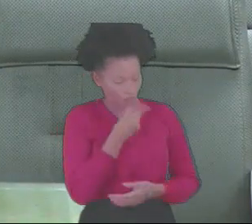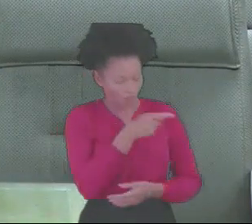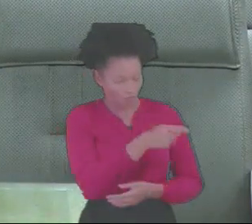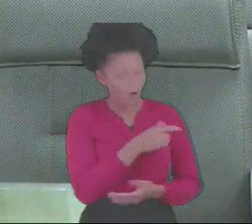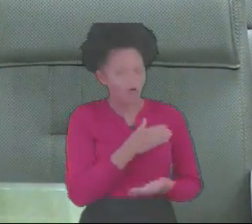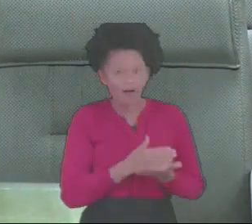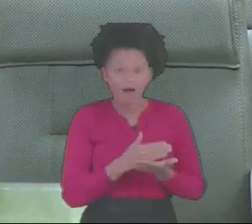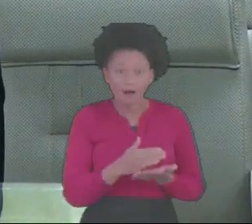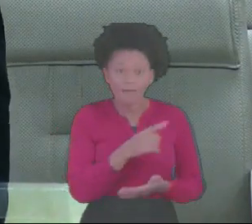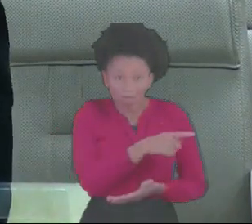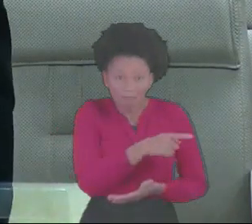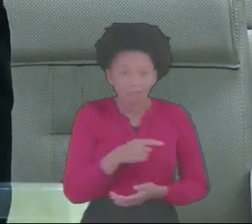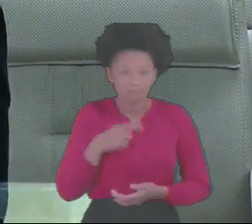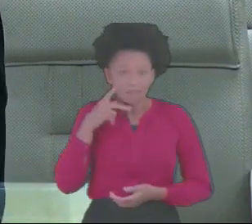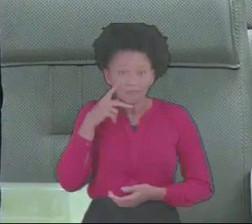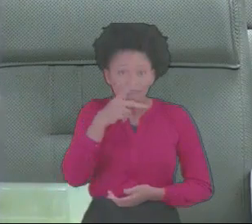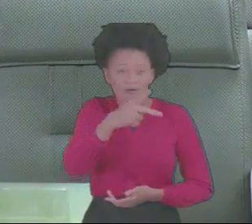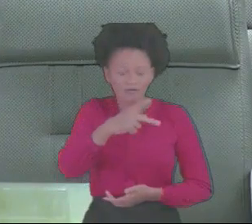profetisa